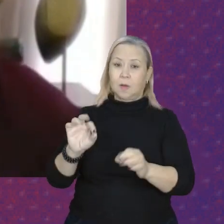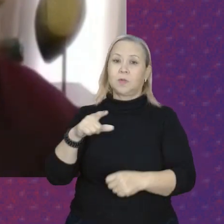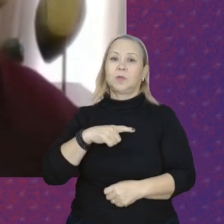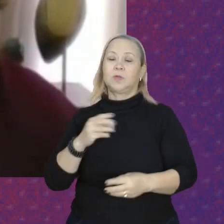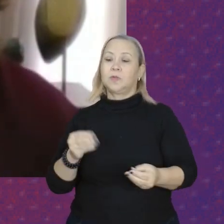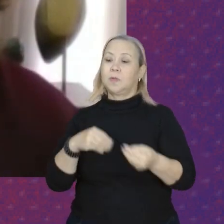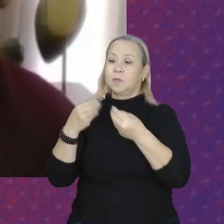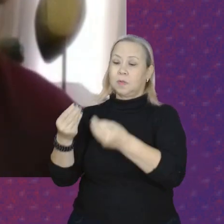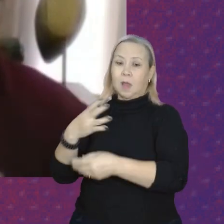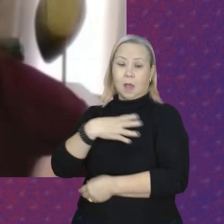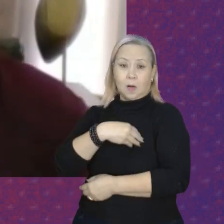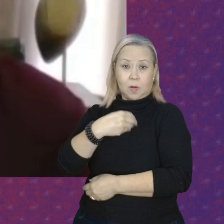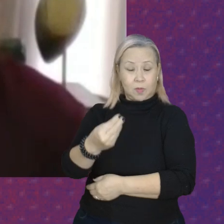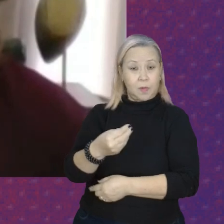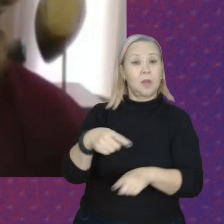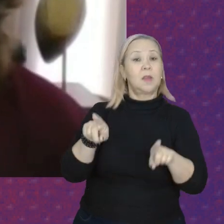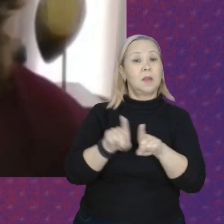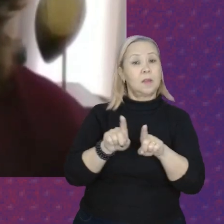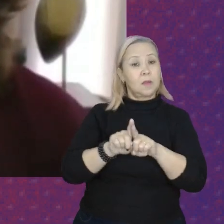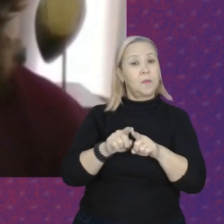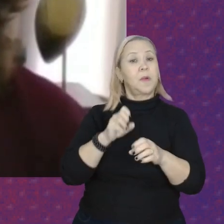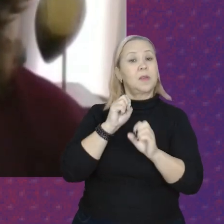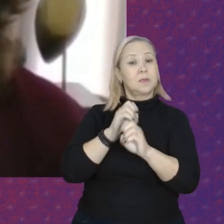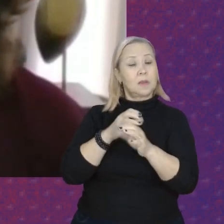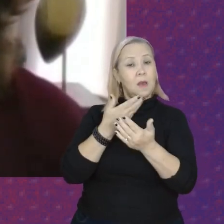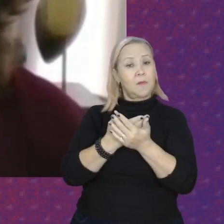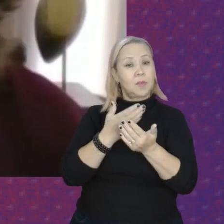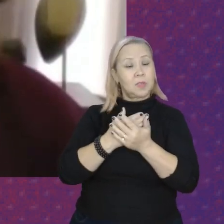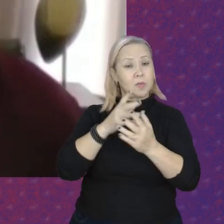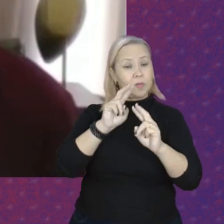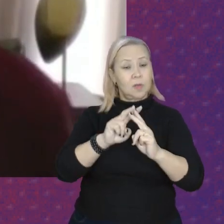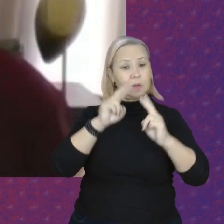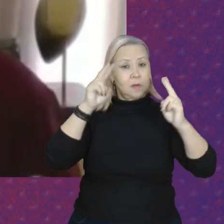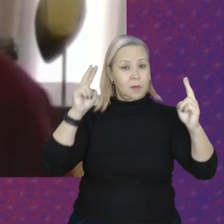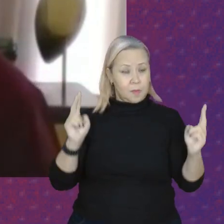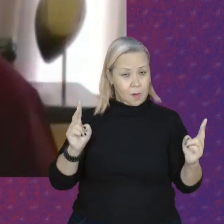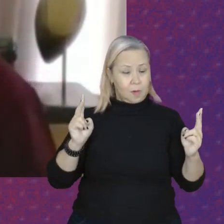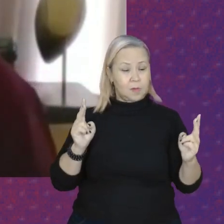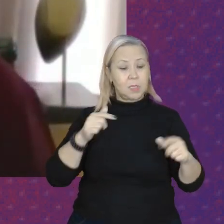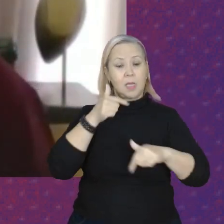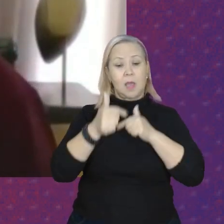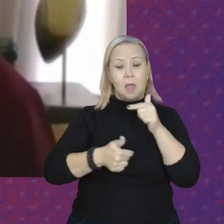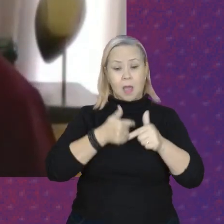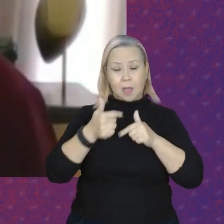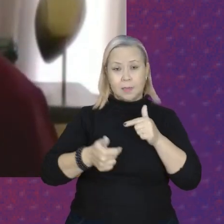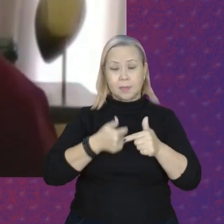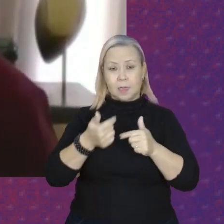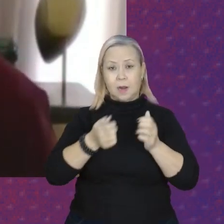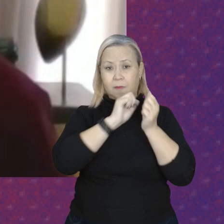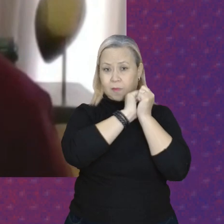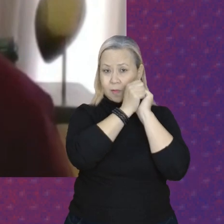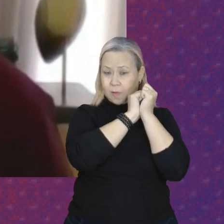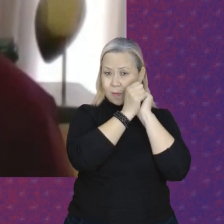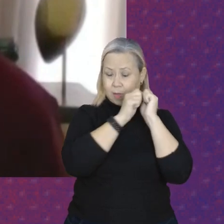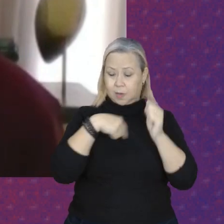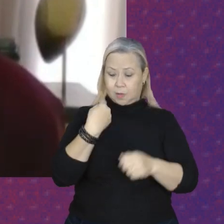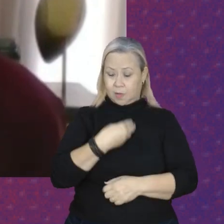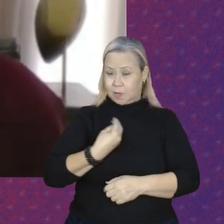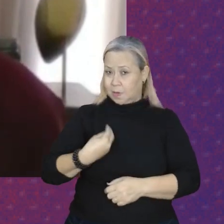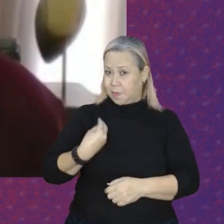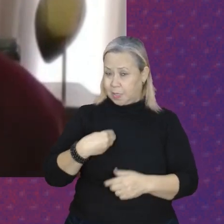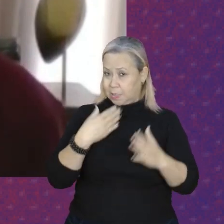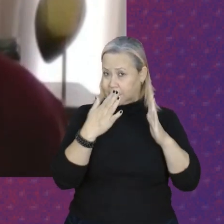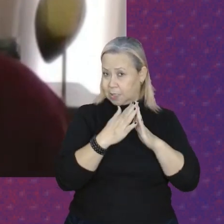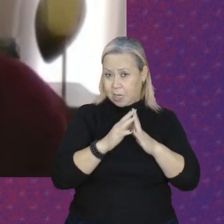a nossos filhos, que estavam em aula remota também nas suas escolas, as tarefas domésticas que com a nossa presença em casa recaem